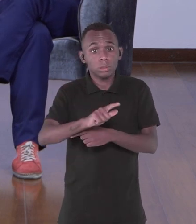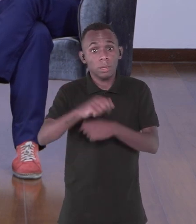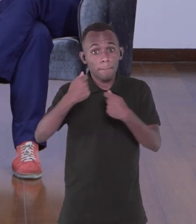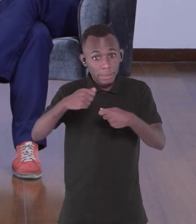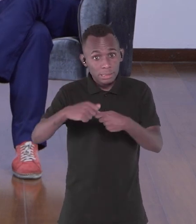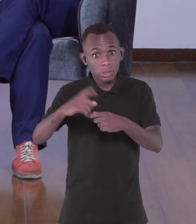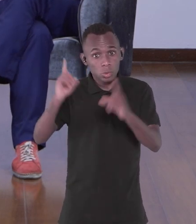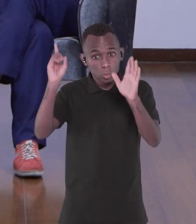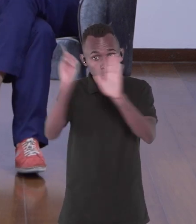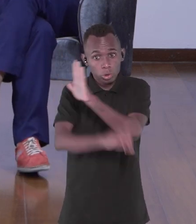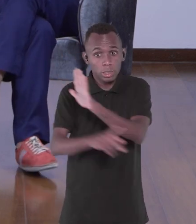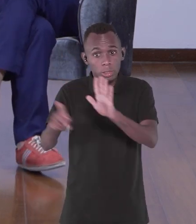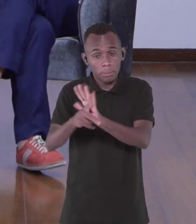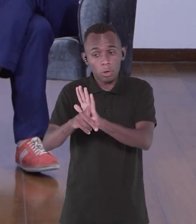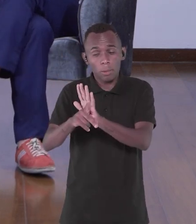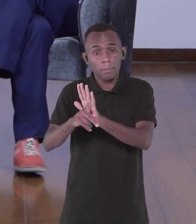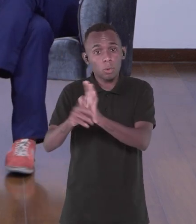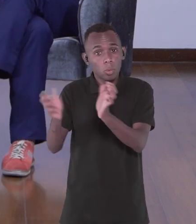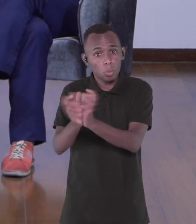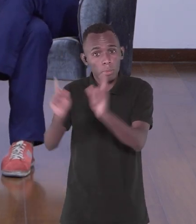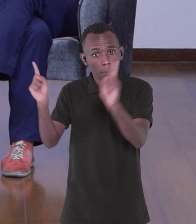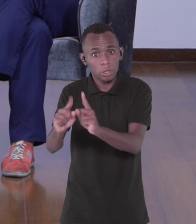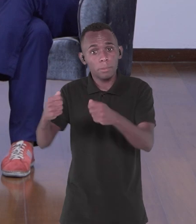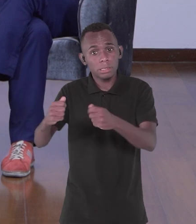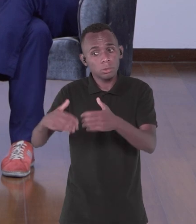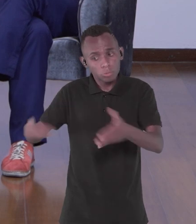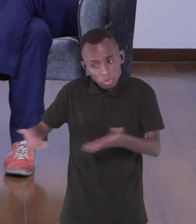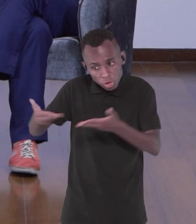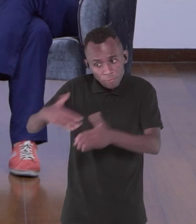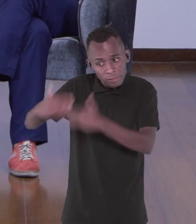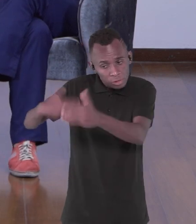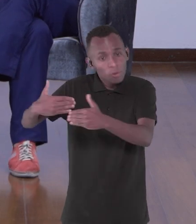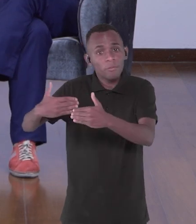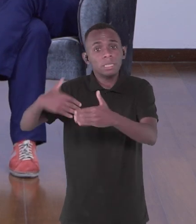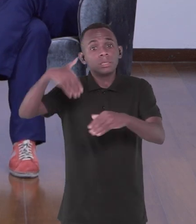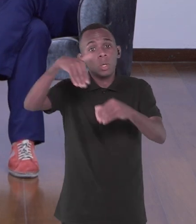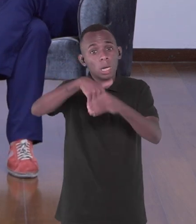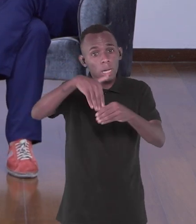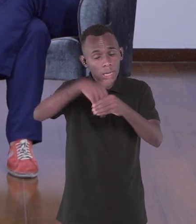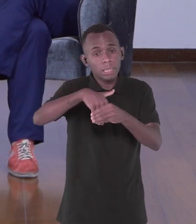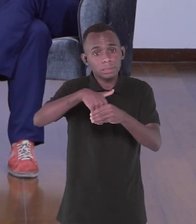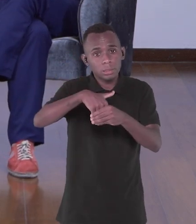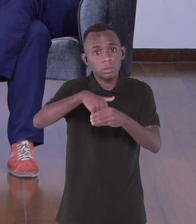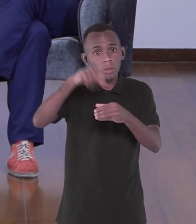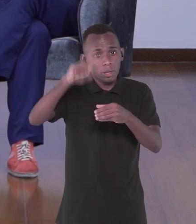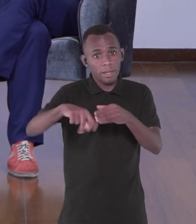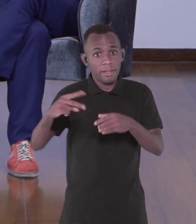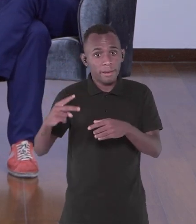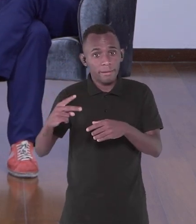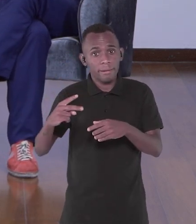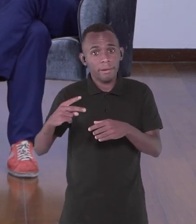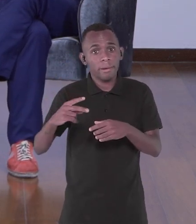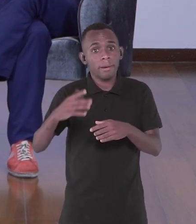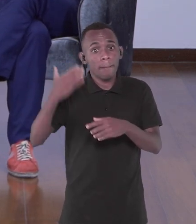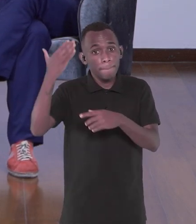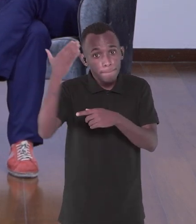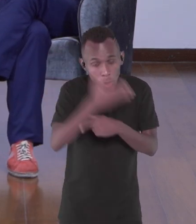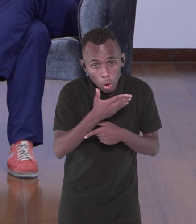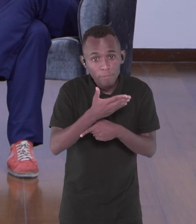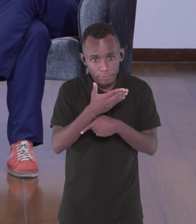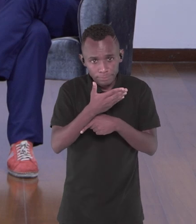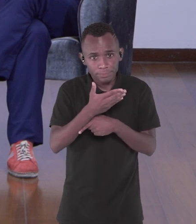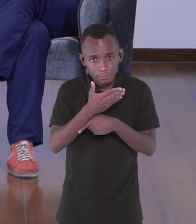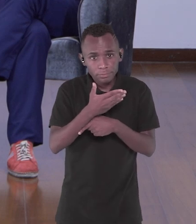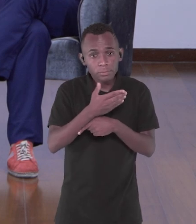das minorias, daqueles que foram derrotados na eleição. E que aquela eleição ela é válida, e eu só tenho essa